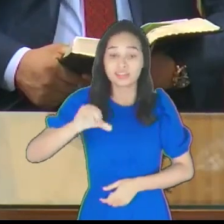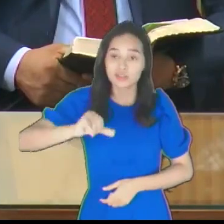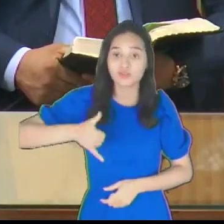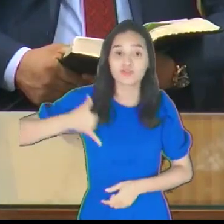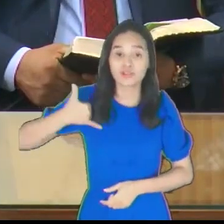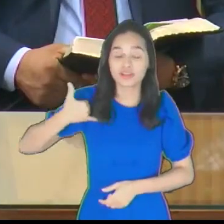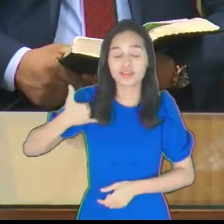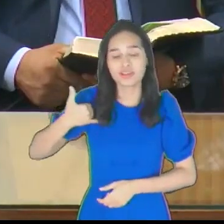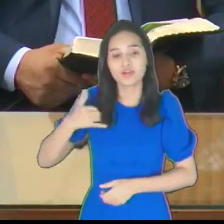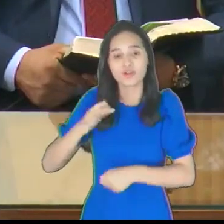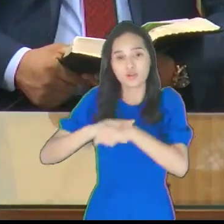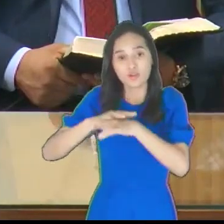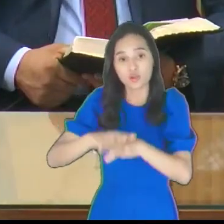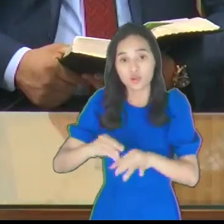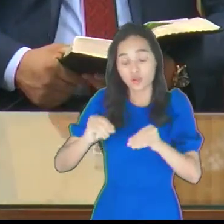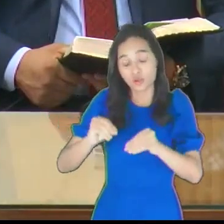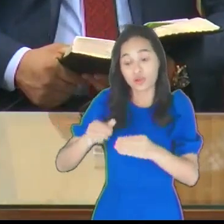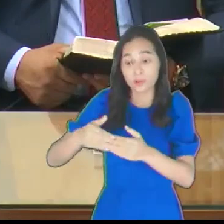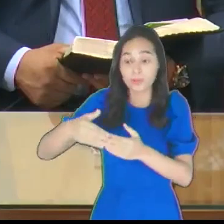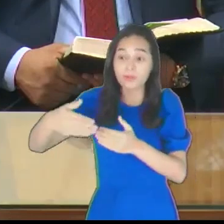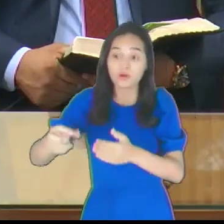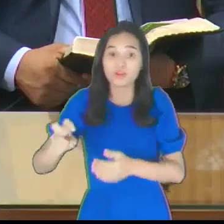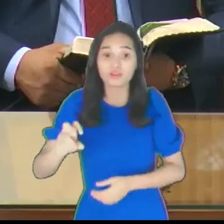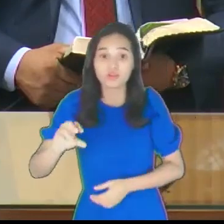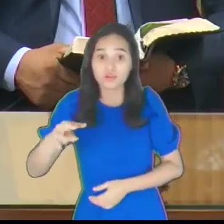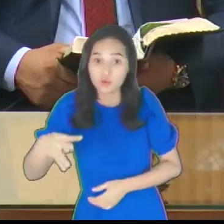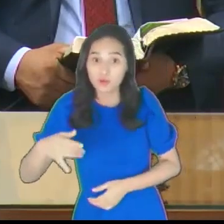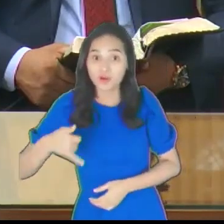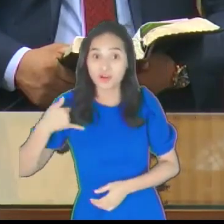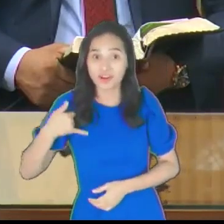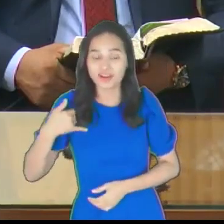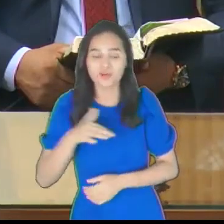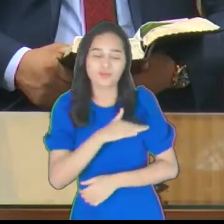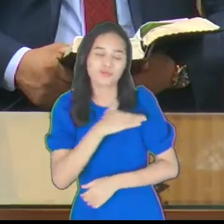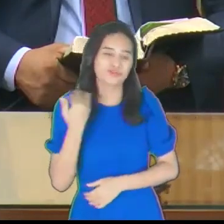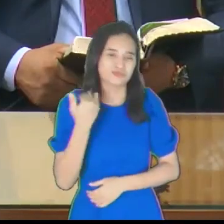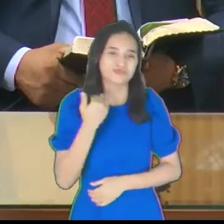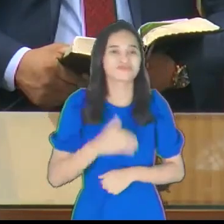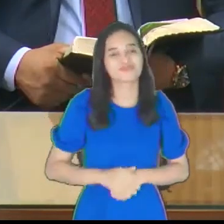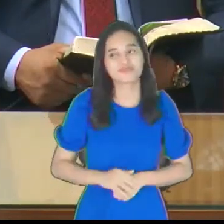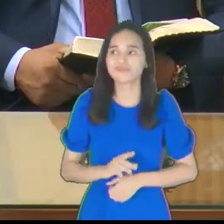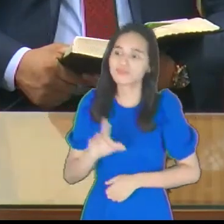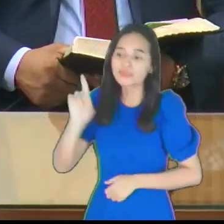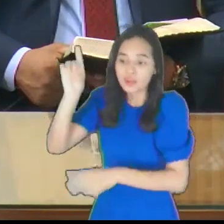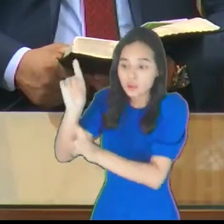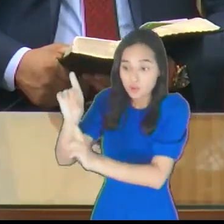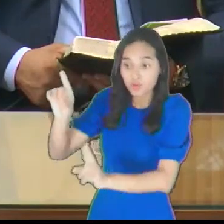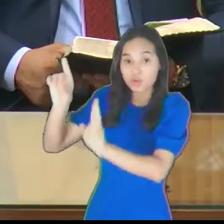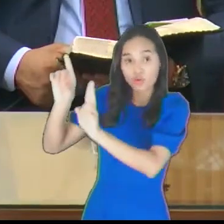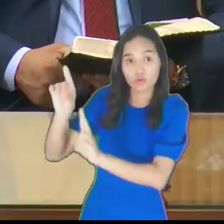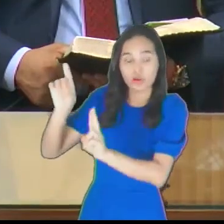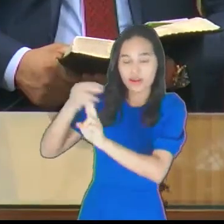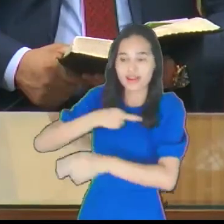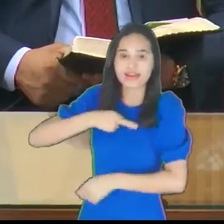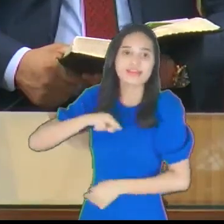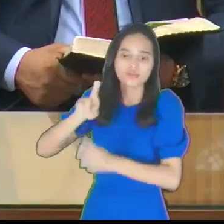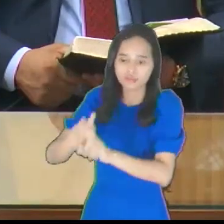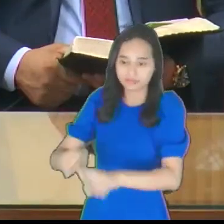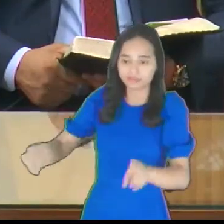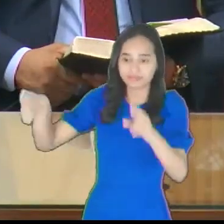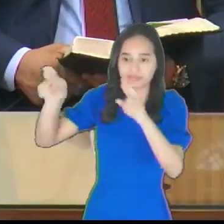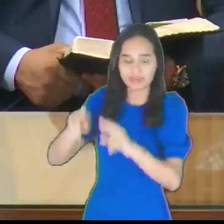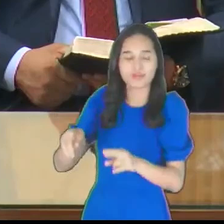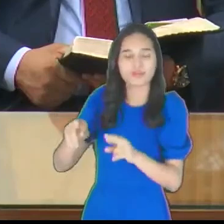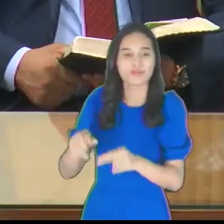aos 54 anos de idade. Foi usado por Deus, restaurou a religião. Quando o pai